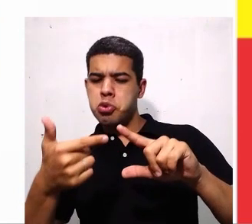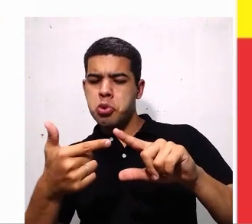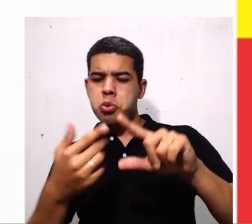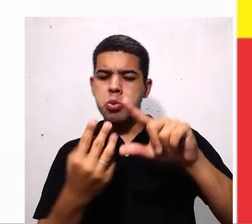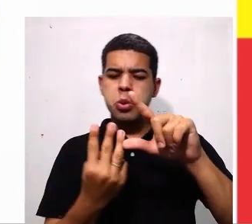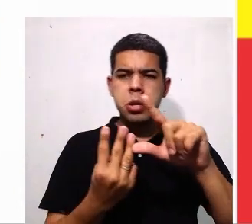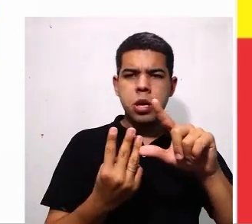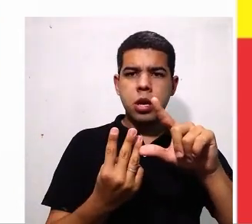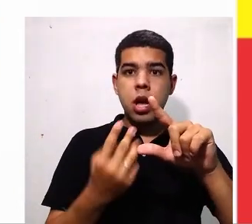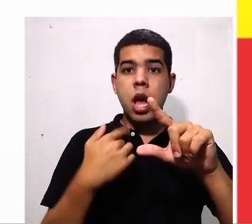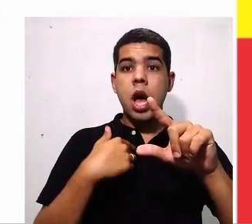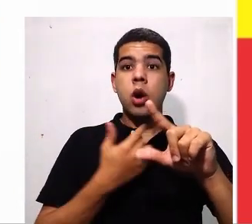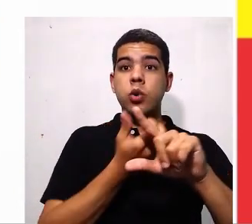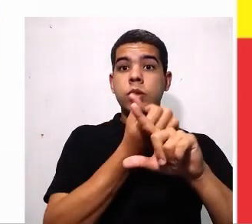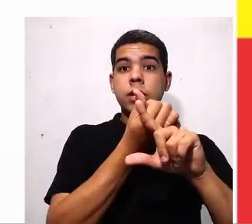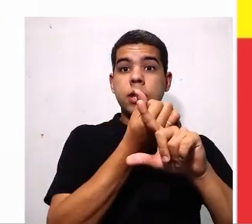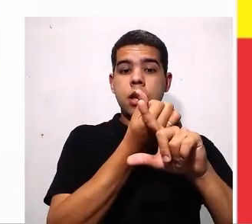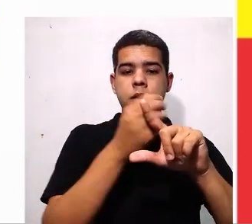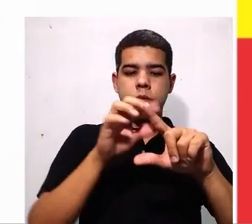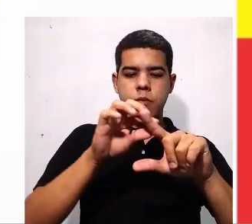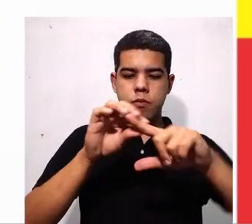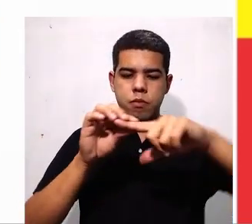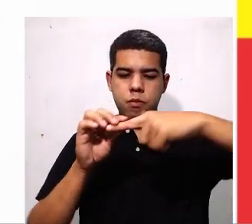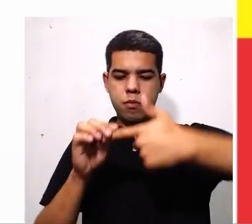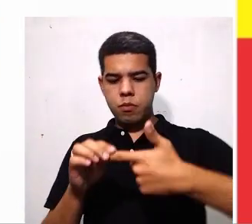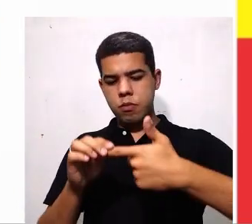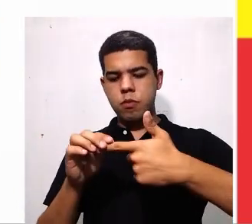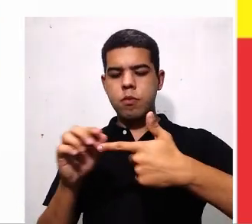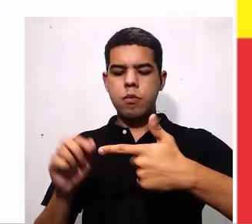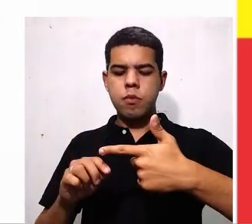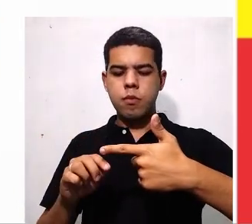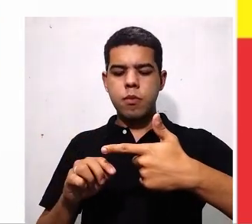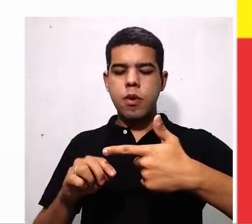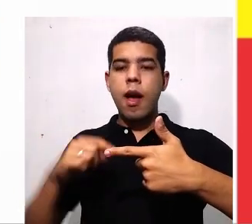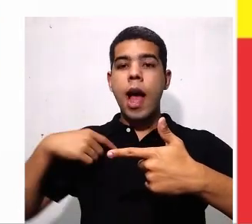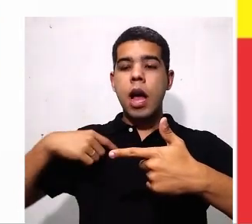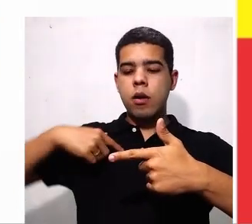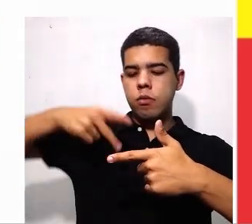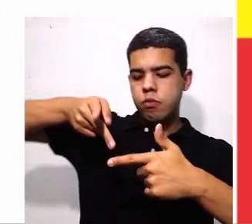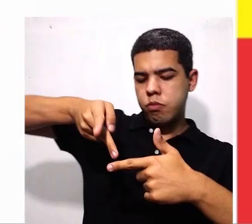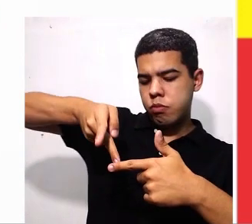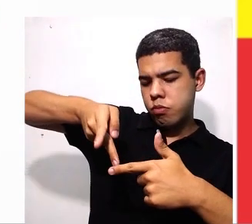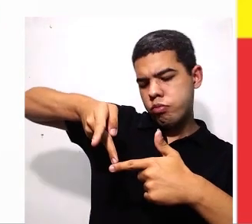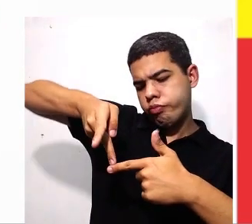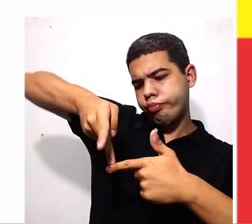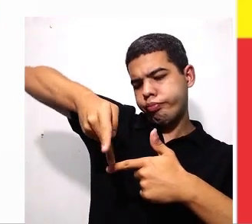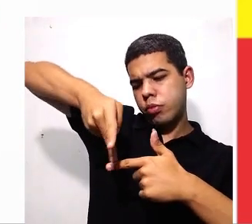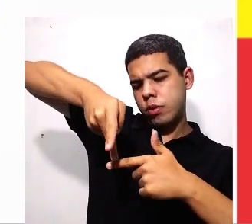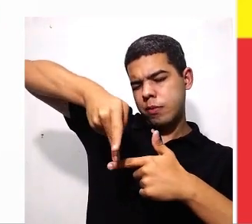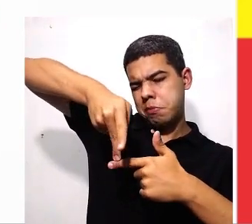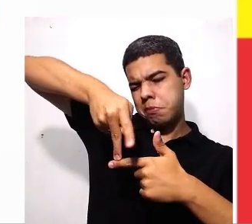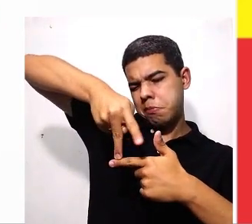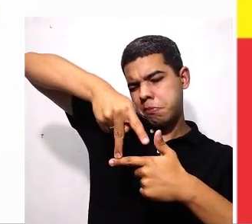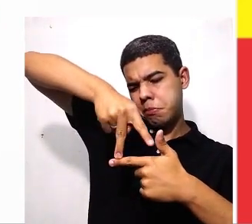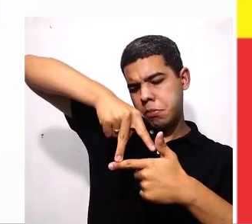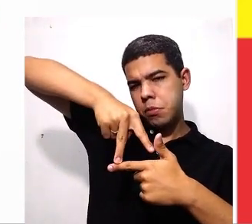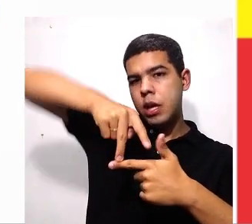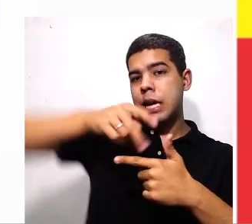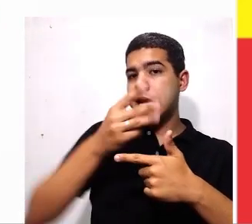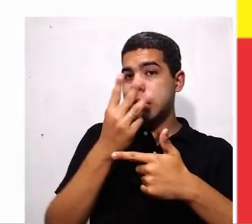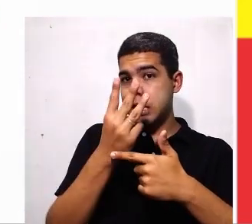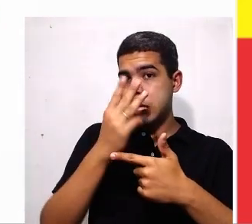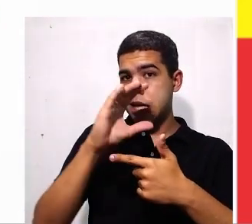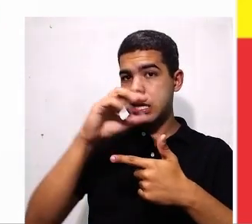Então, uma ponta seca de um lado e faço o giro. Fiz a circunferência. Depois eu abro o compasso no outro lado,